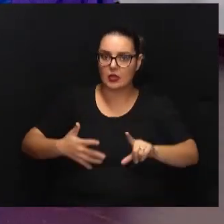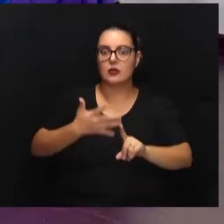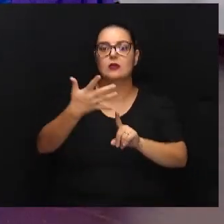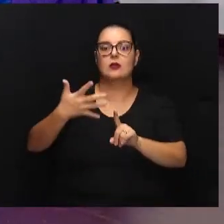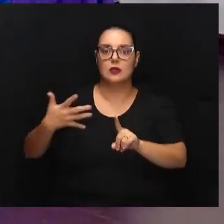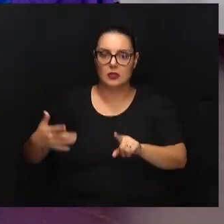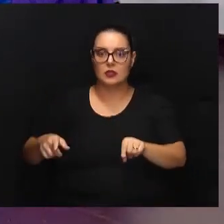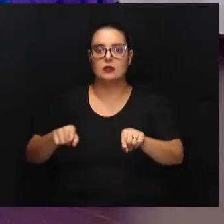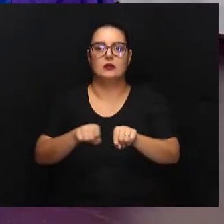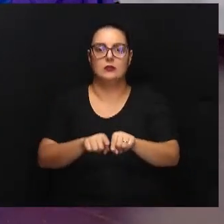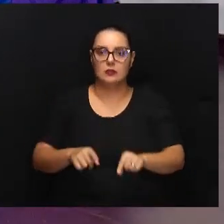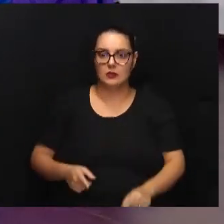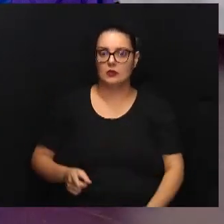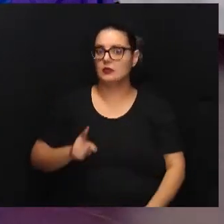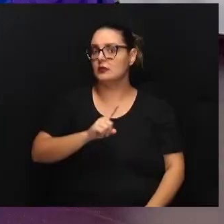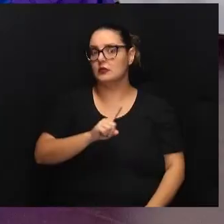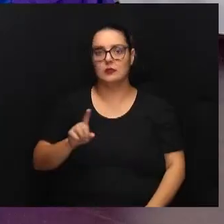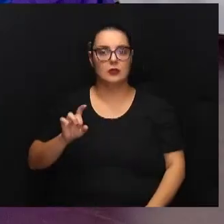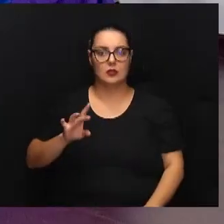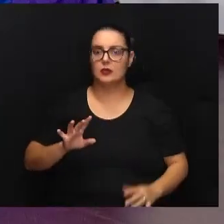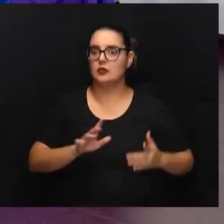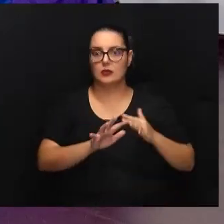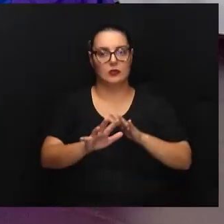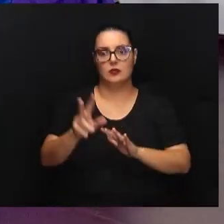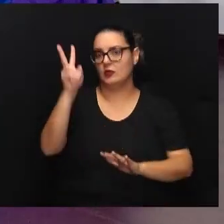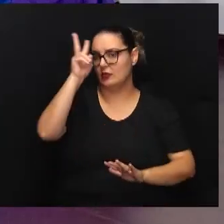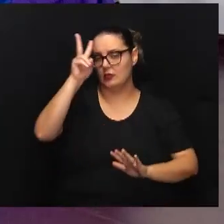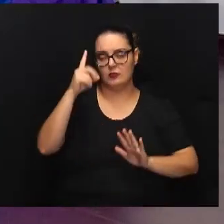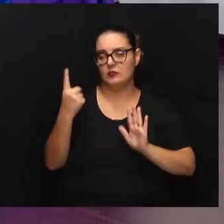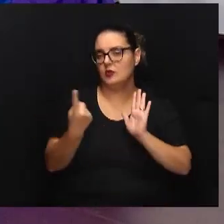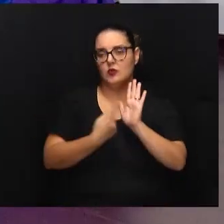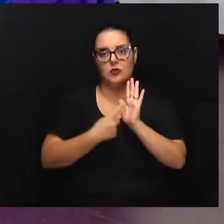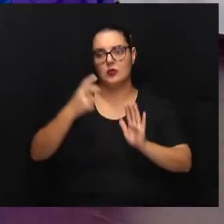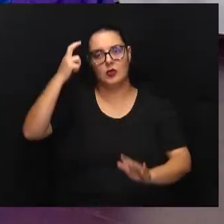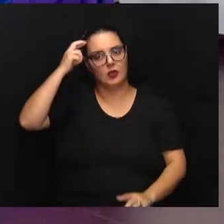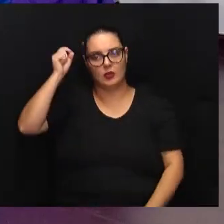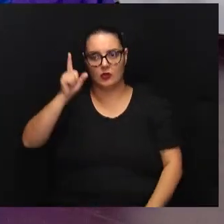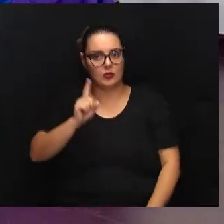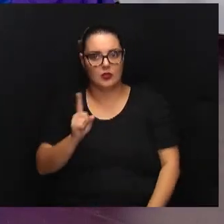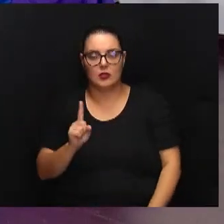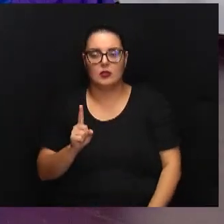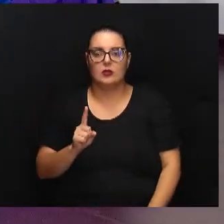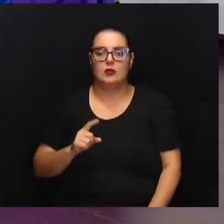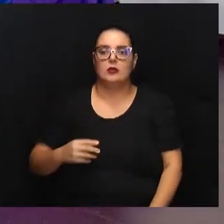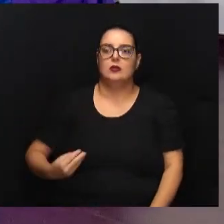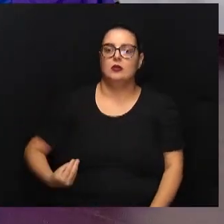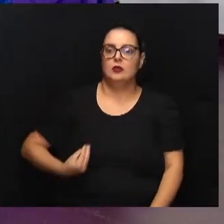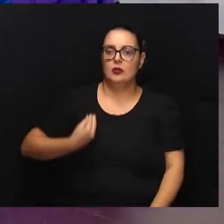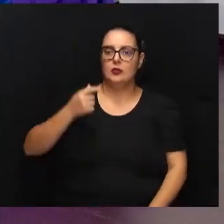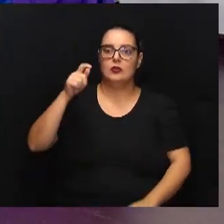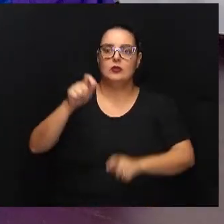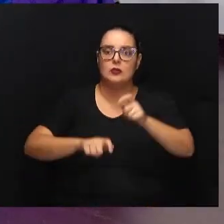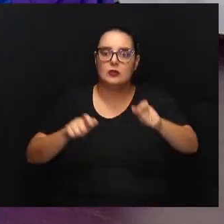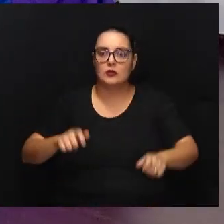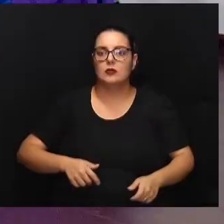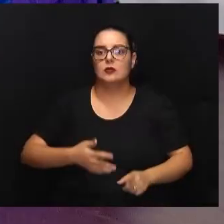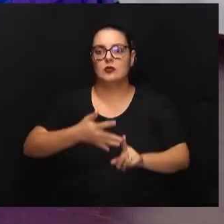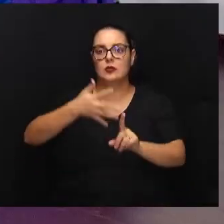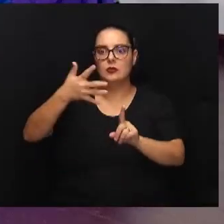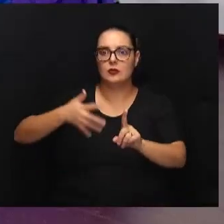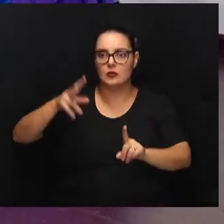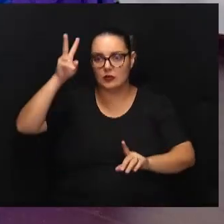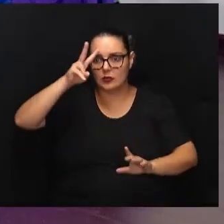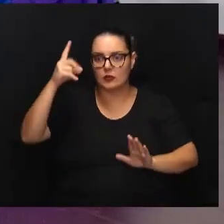que é patrimônio cultural dessa cidade. A vida de pessoas LGBT é um patrimônio imaterial para a